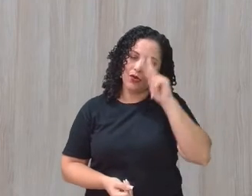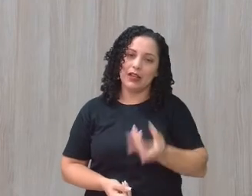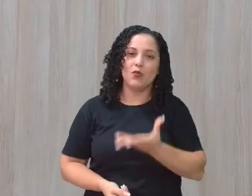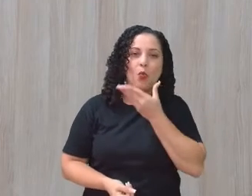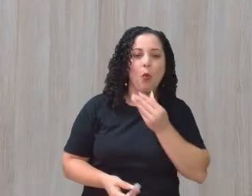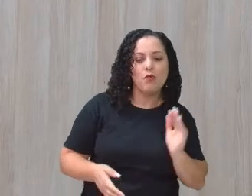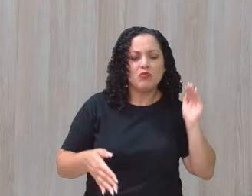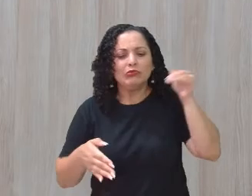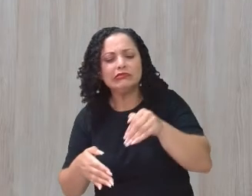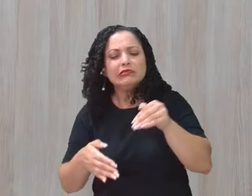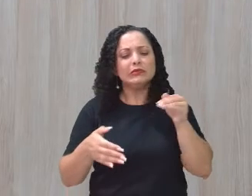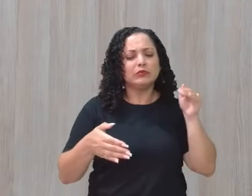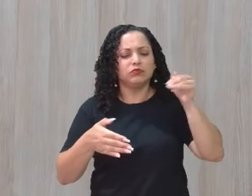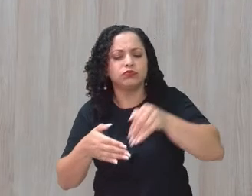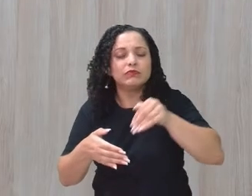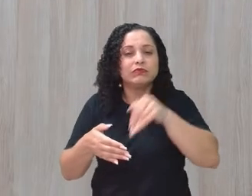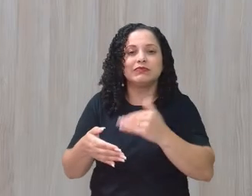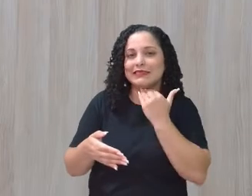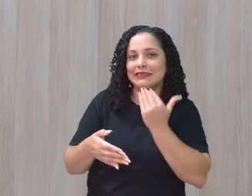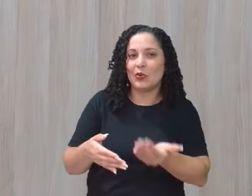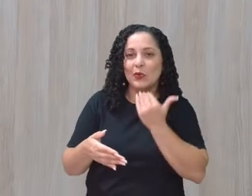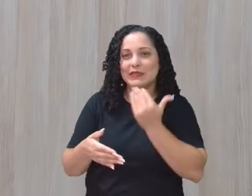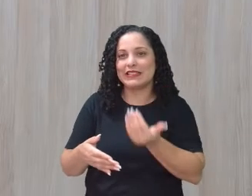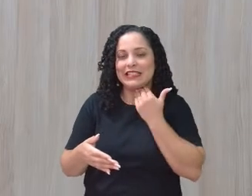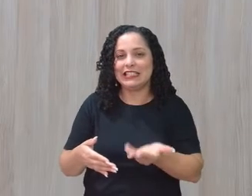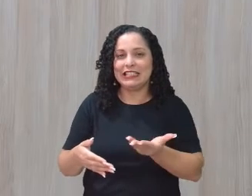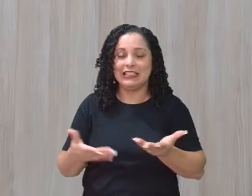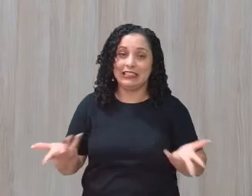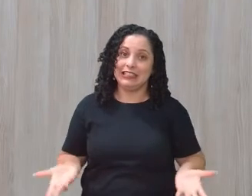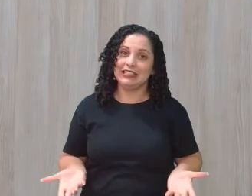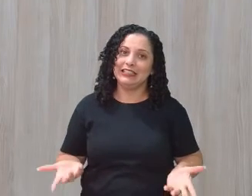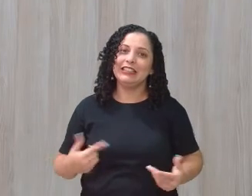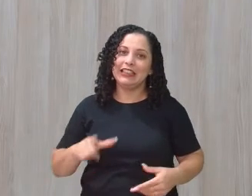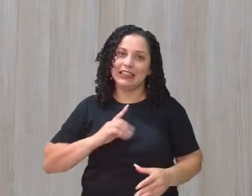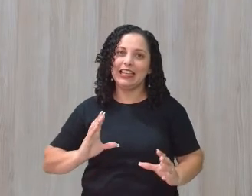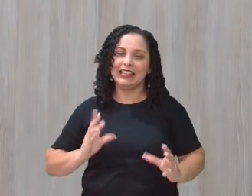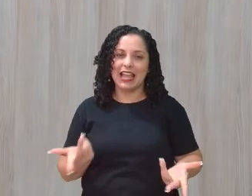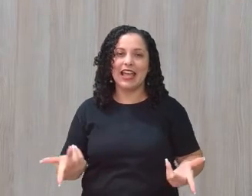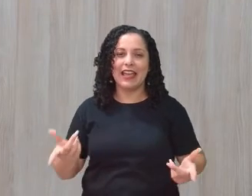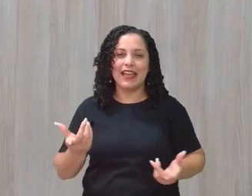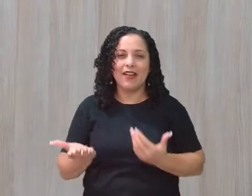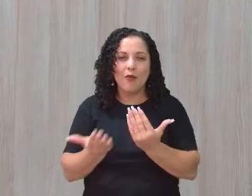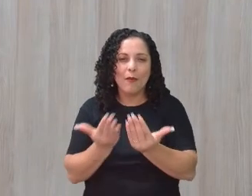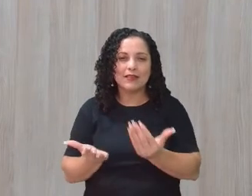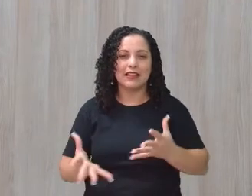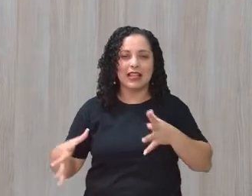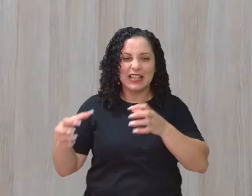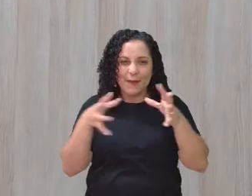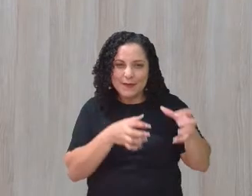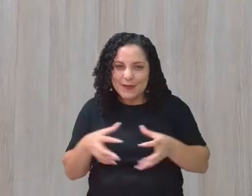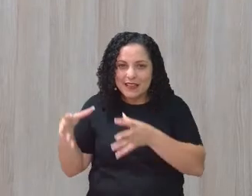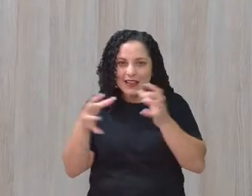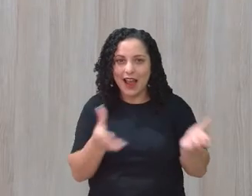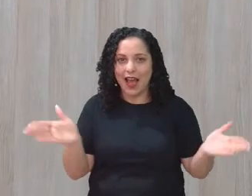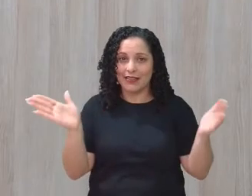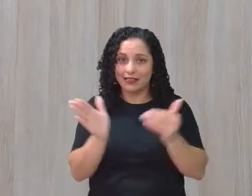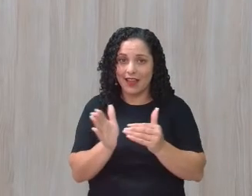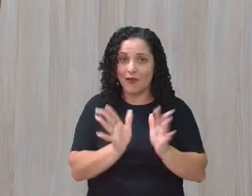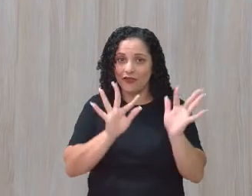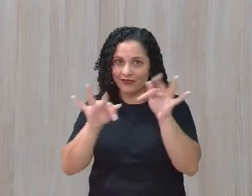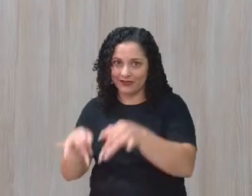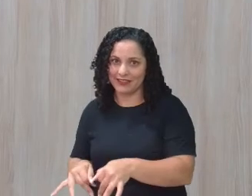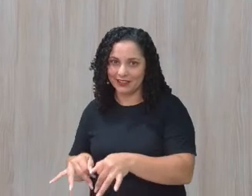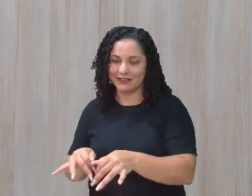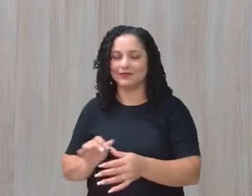cumprir a sua missão. Então, perceba que o embate entre as duas personagens prevalece até o final da história,